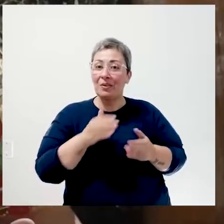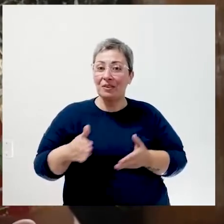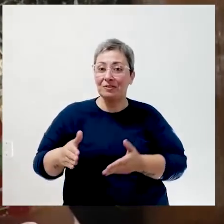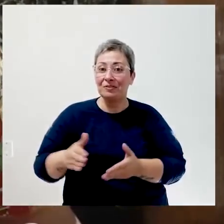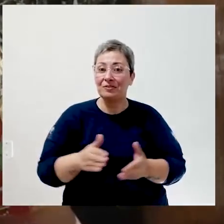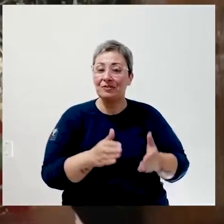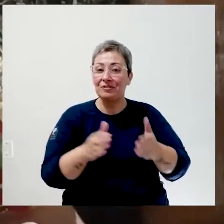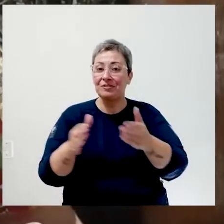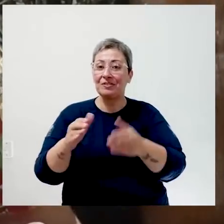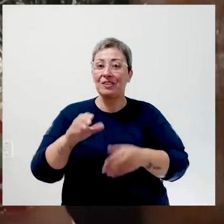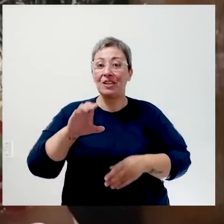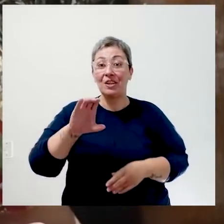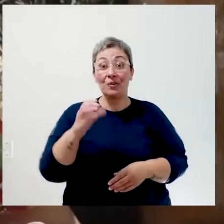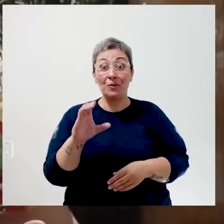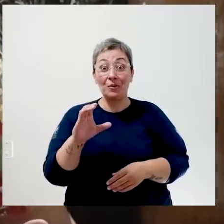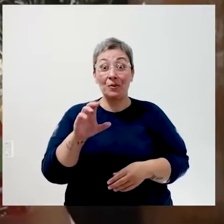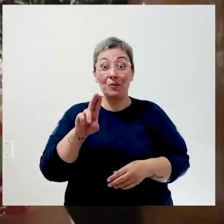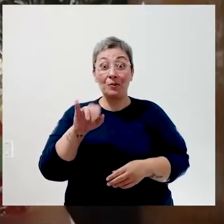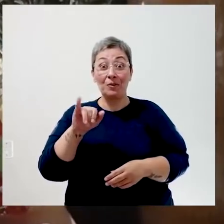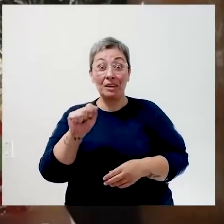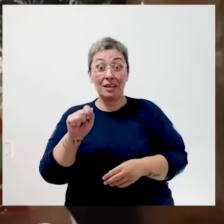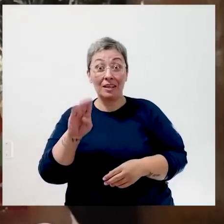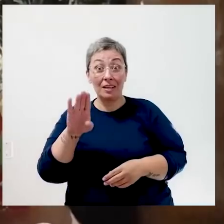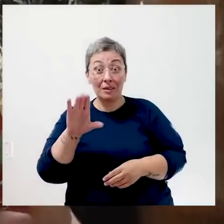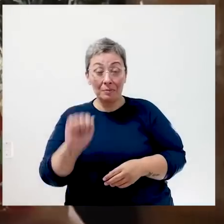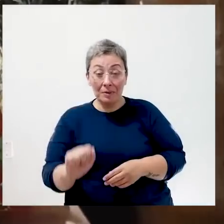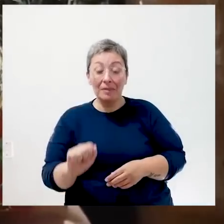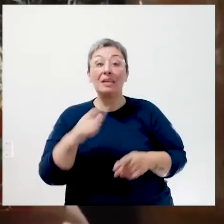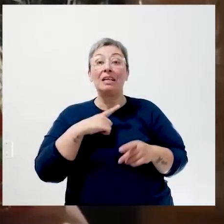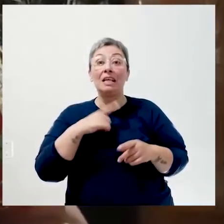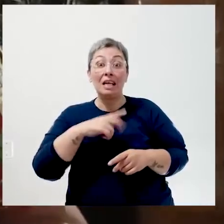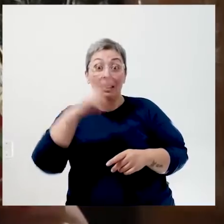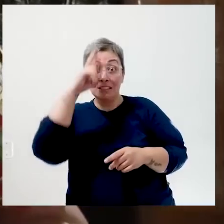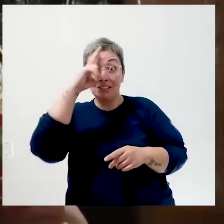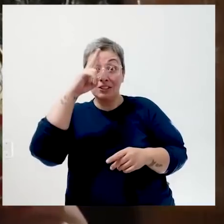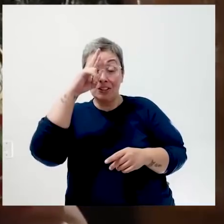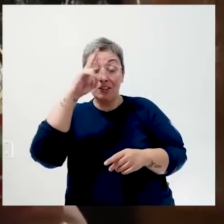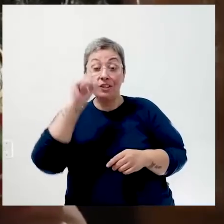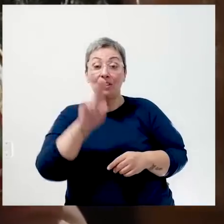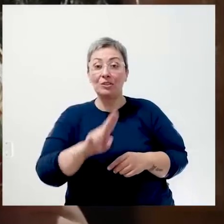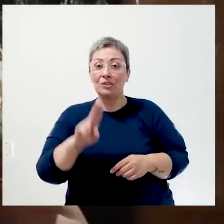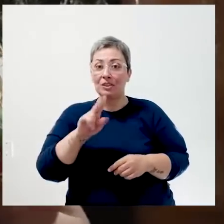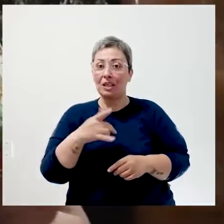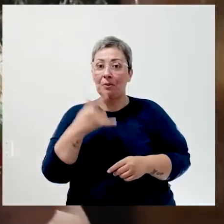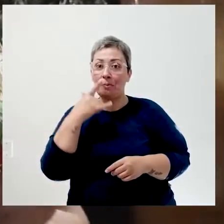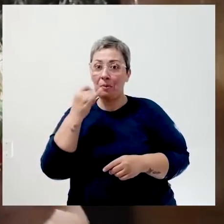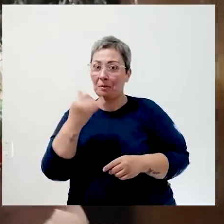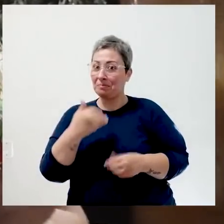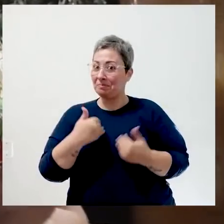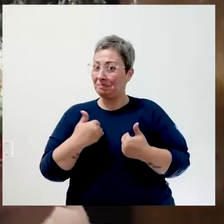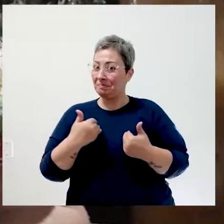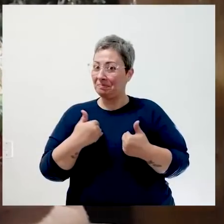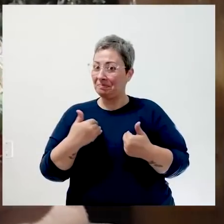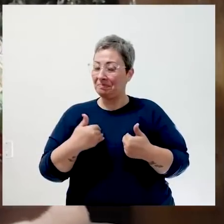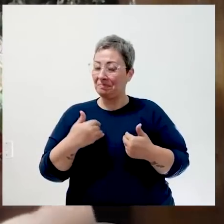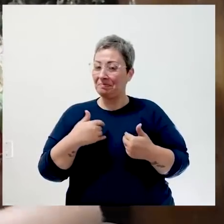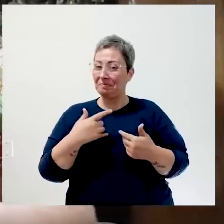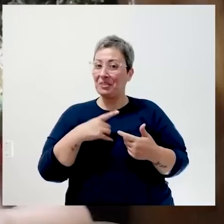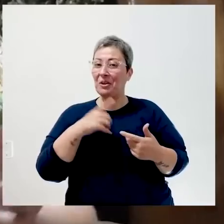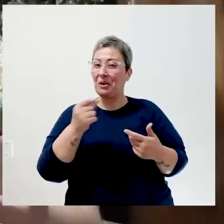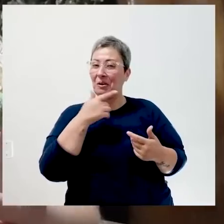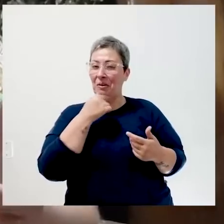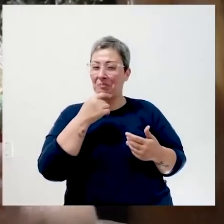águas do rio Cuiabá através da história do meu pai,